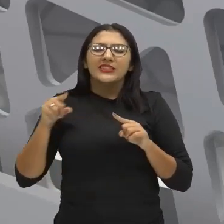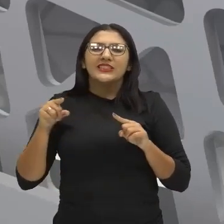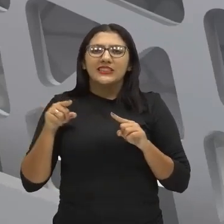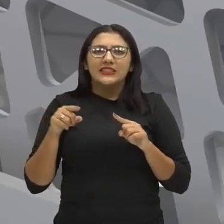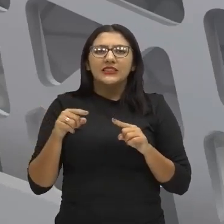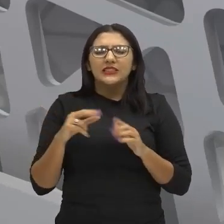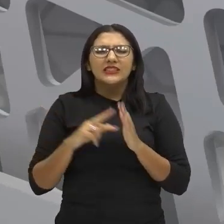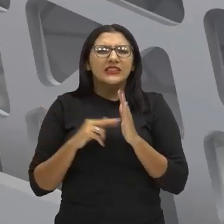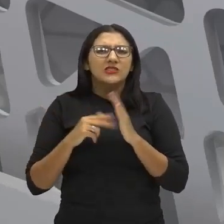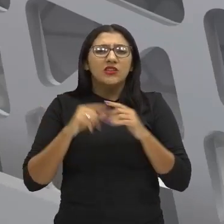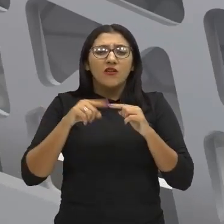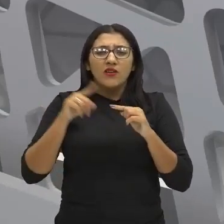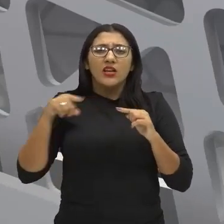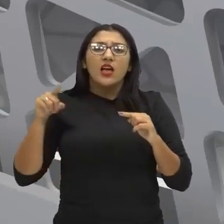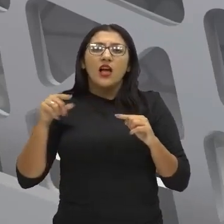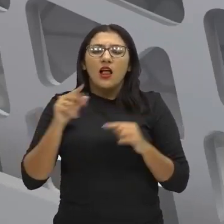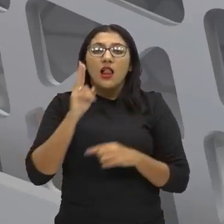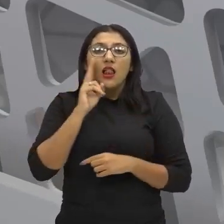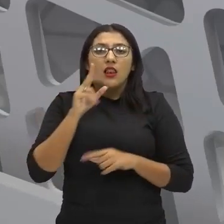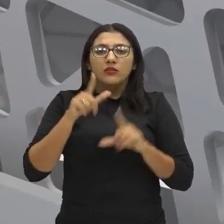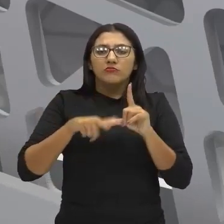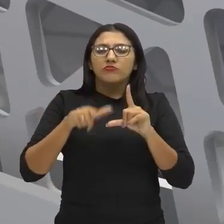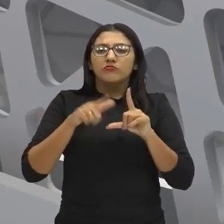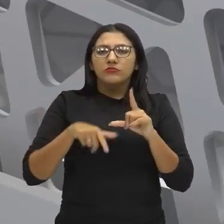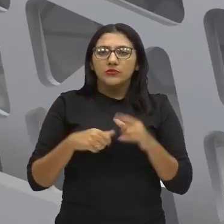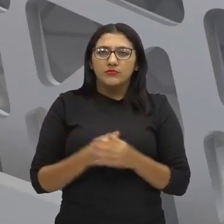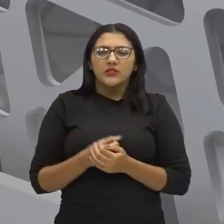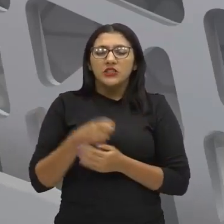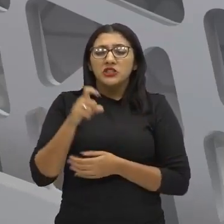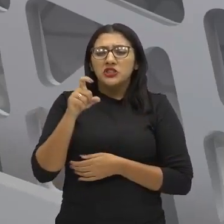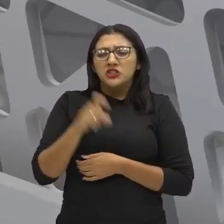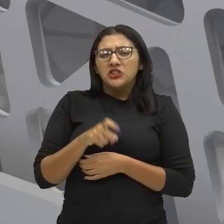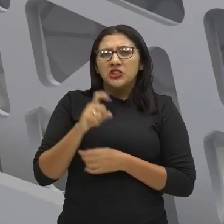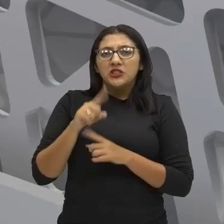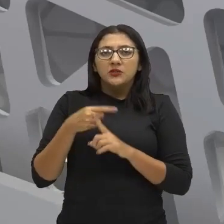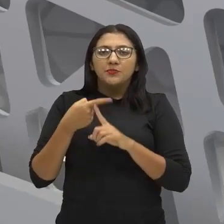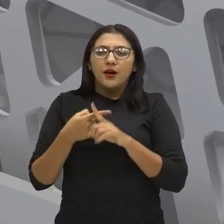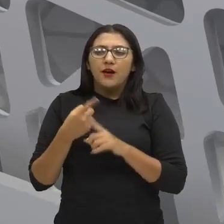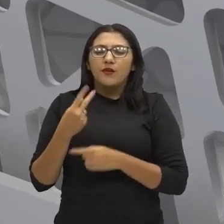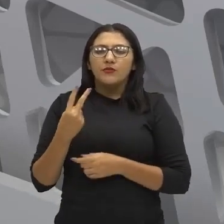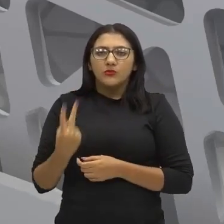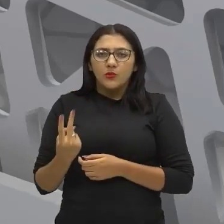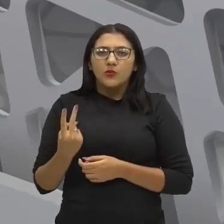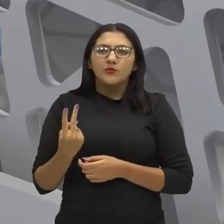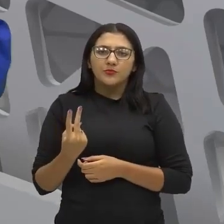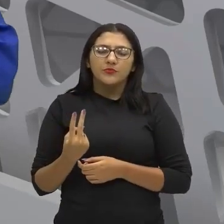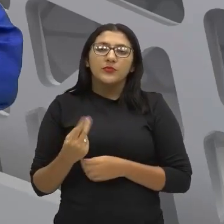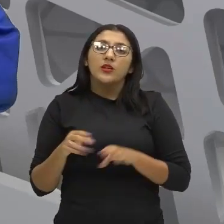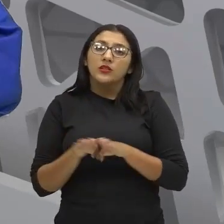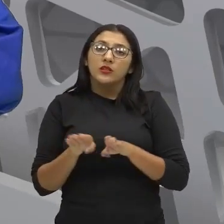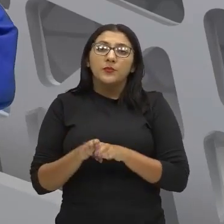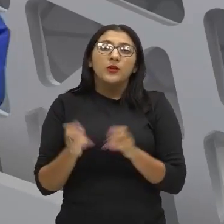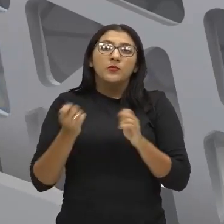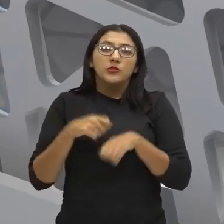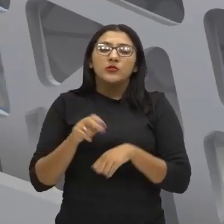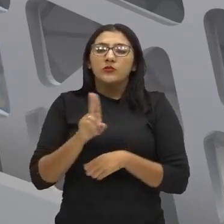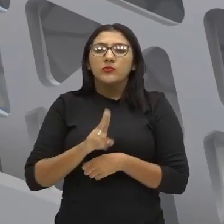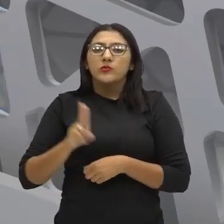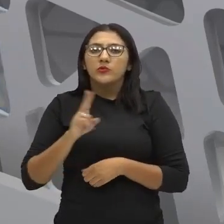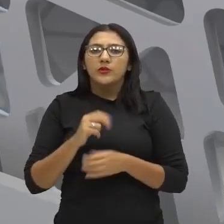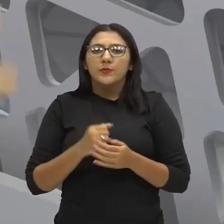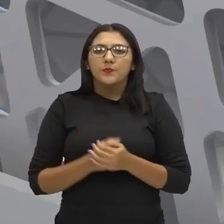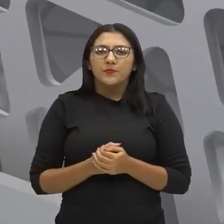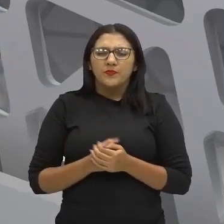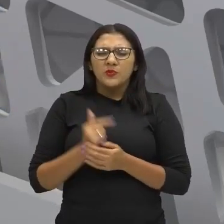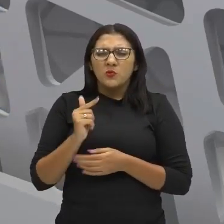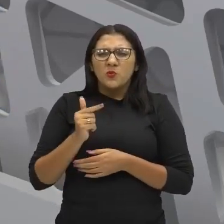as variáveis? São as letras. Então, eu posso colocar x mais 2. Como eu poderia pegar o quadrado